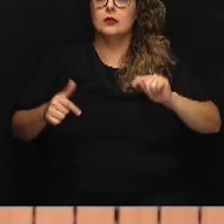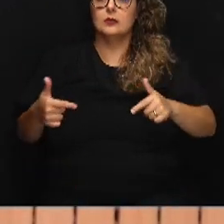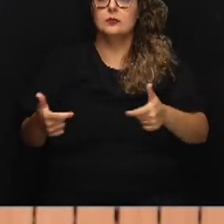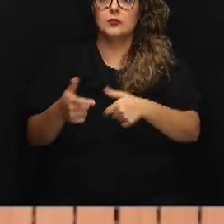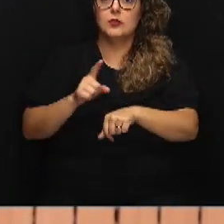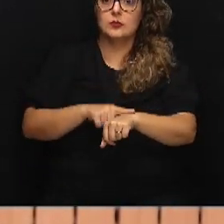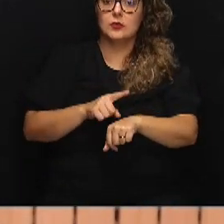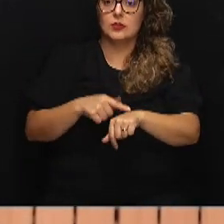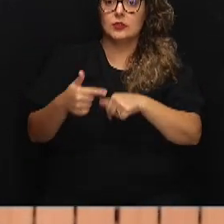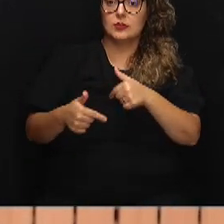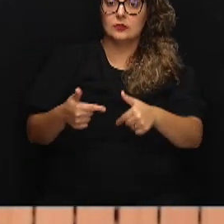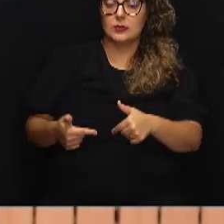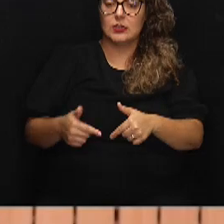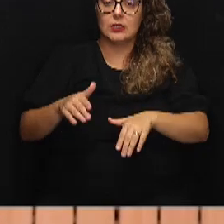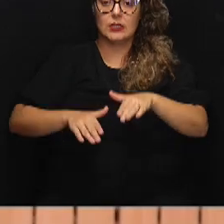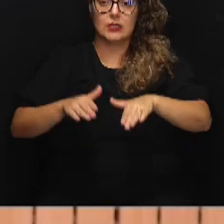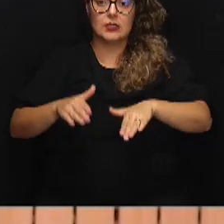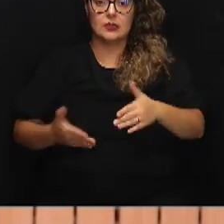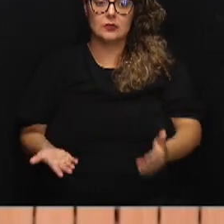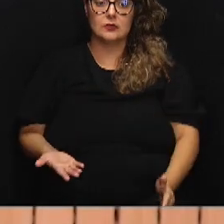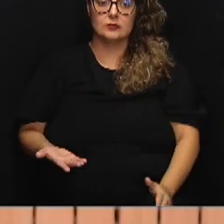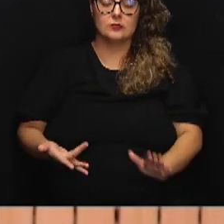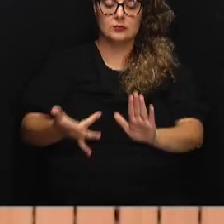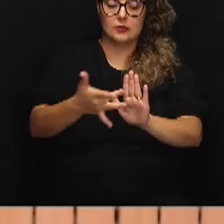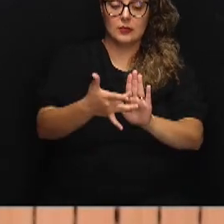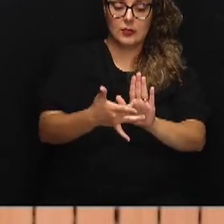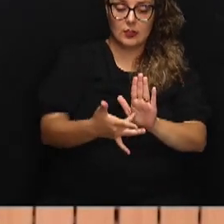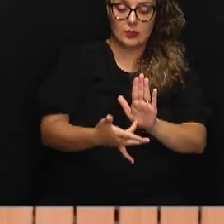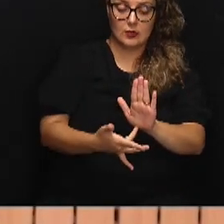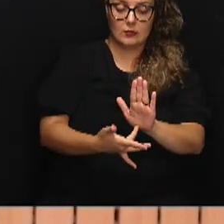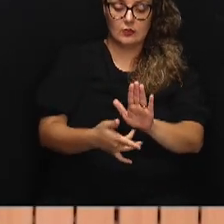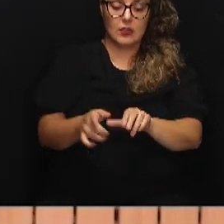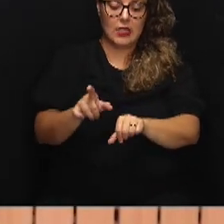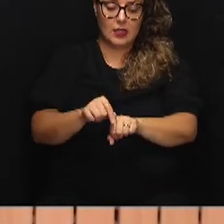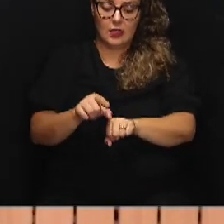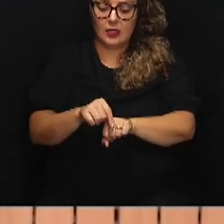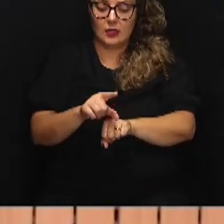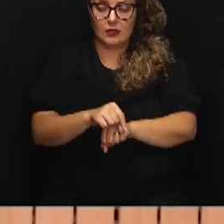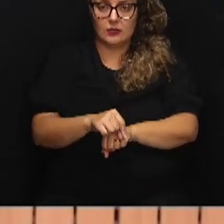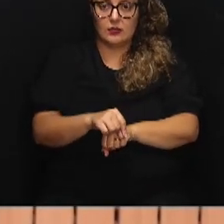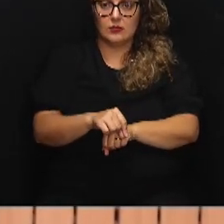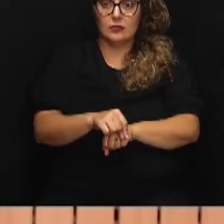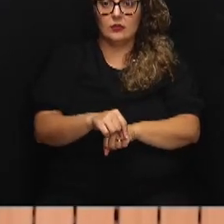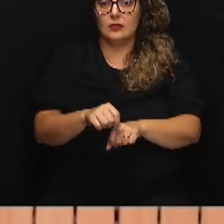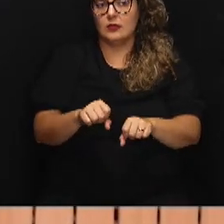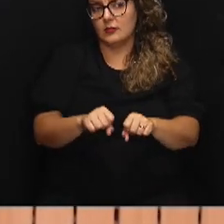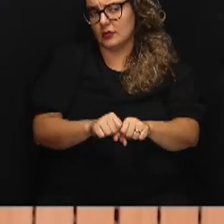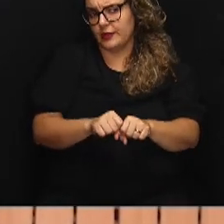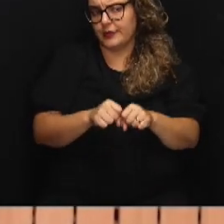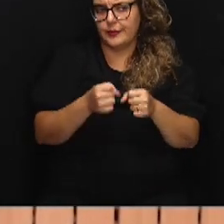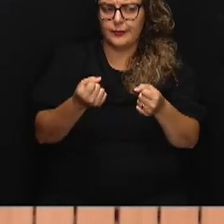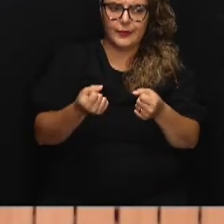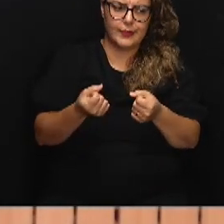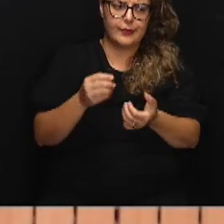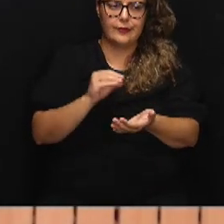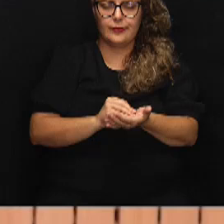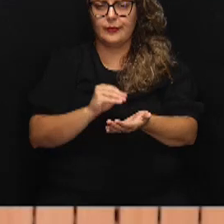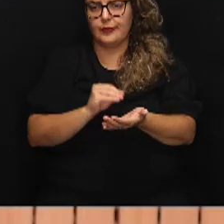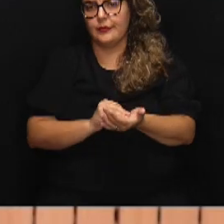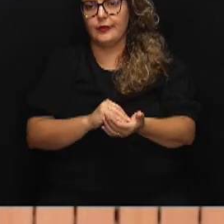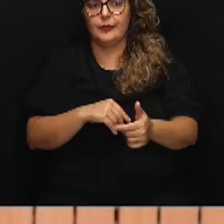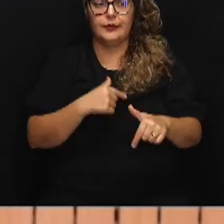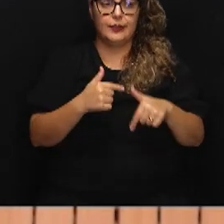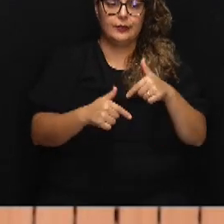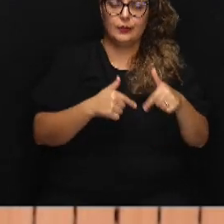jornada, e que muitas vezes se pautam por argumentos de que vai quebrar, que vai faltar